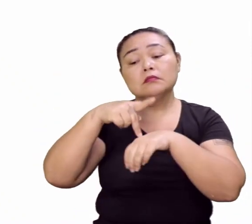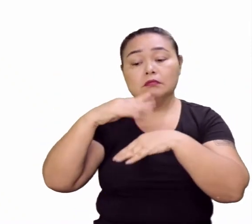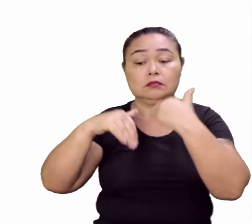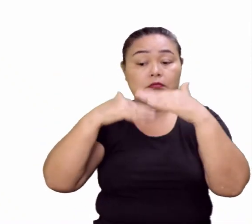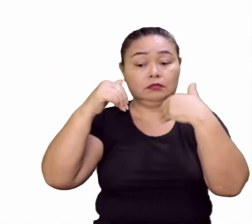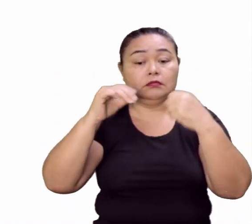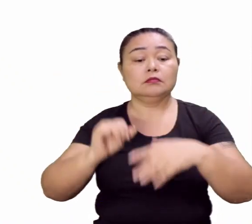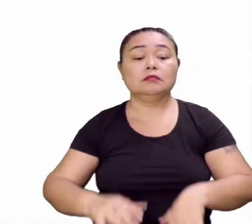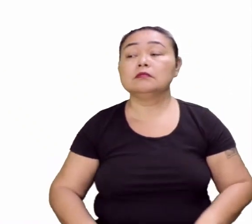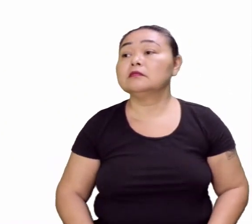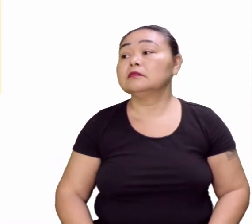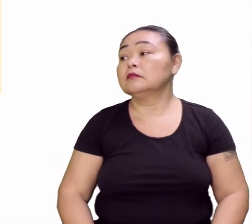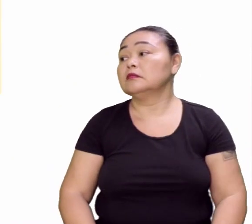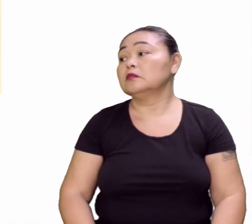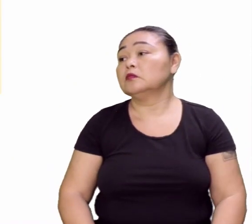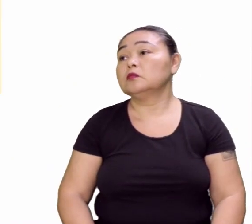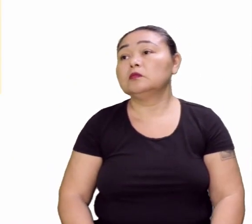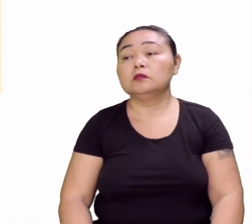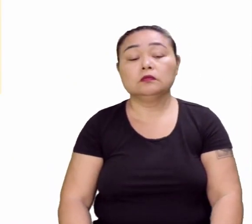Muito bem.